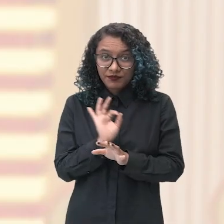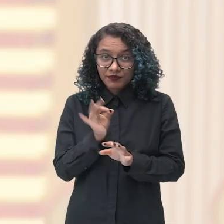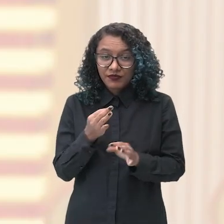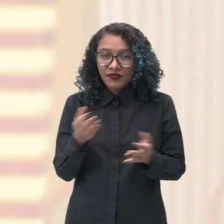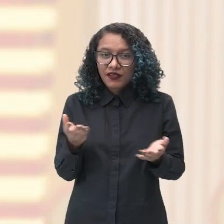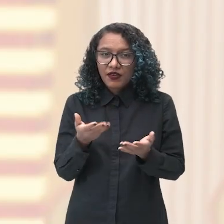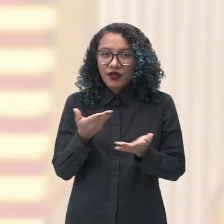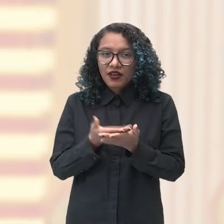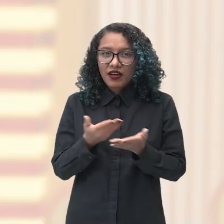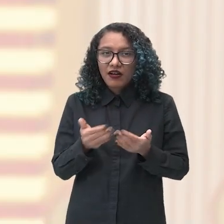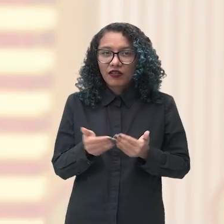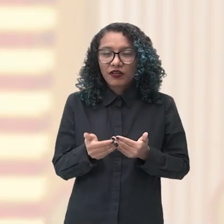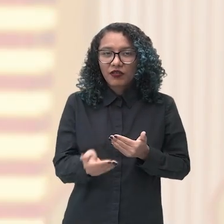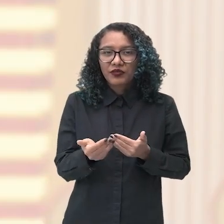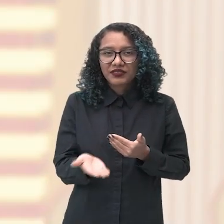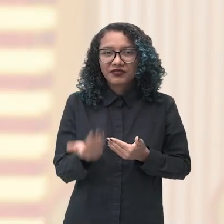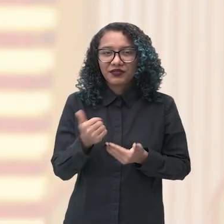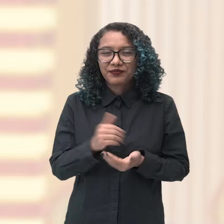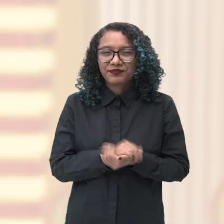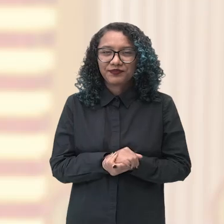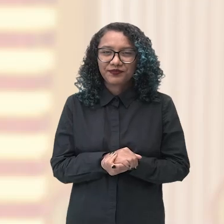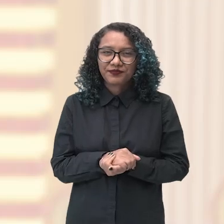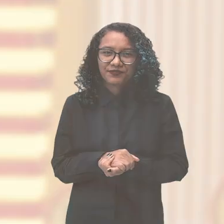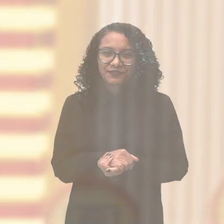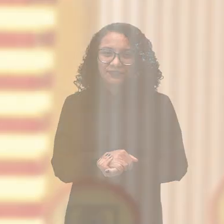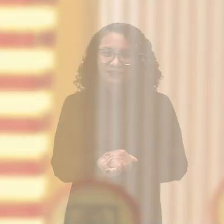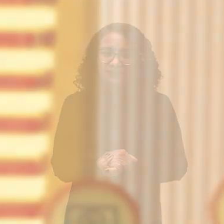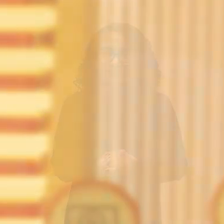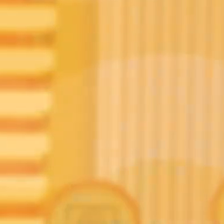de conhecimento, vamos dar início à nossa aula.